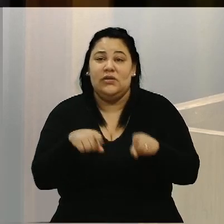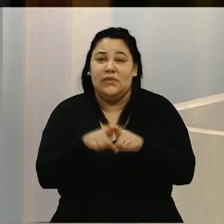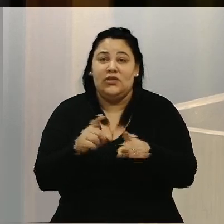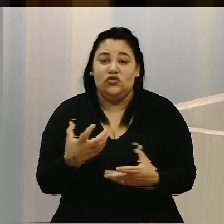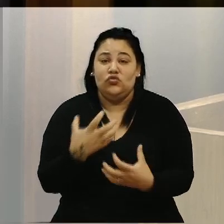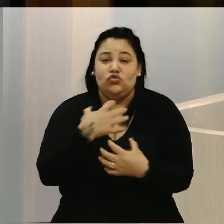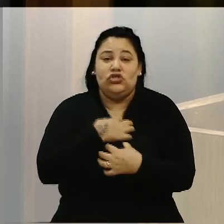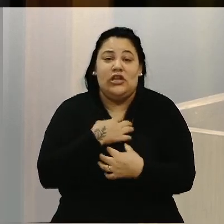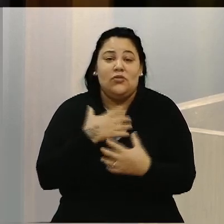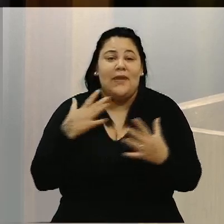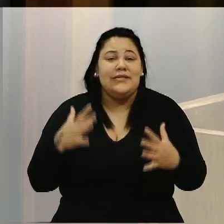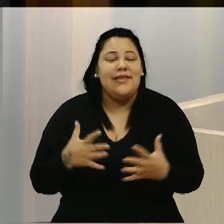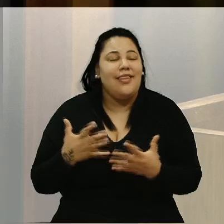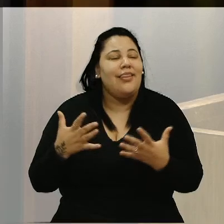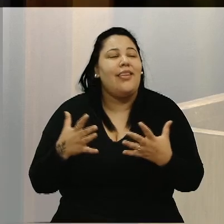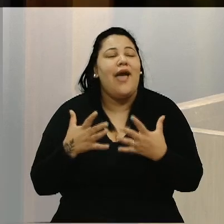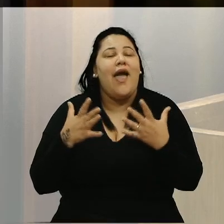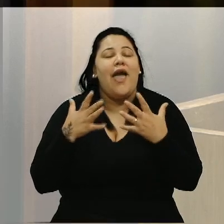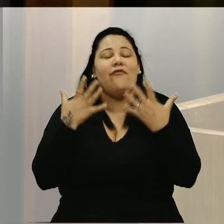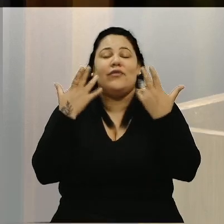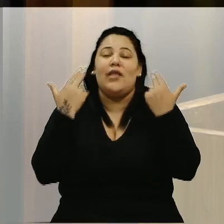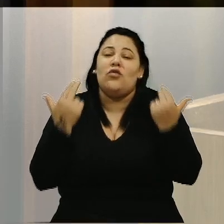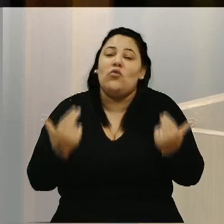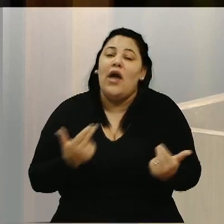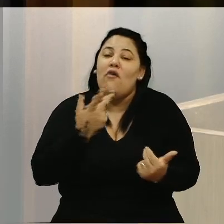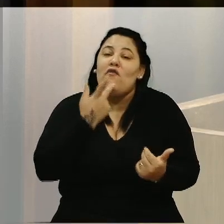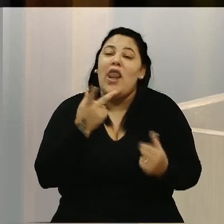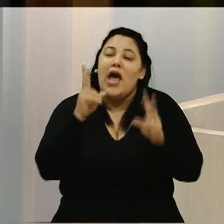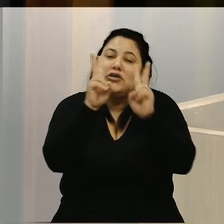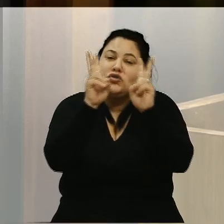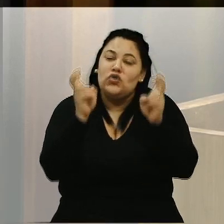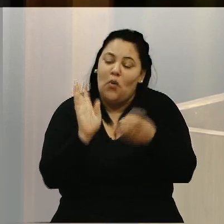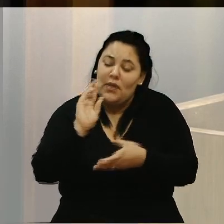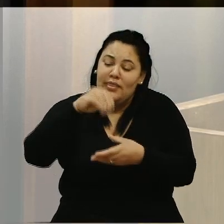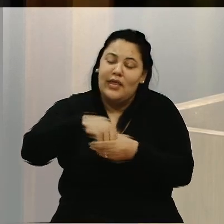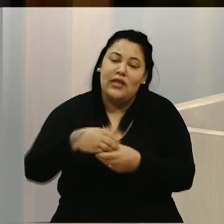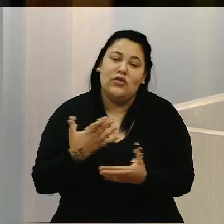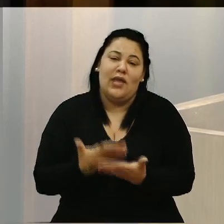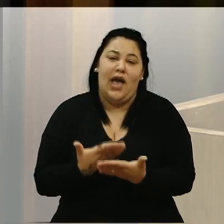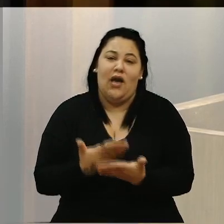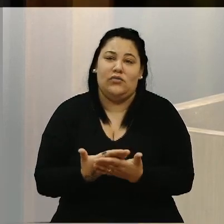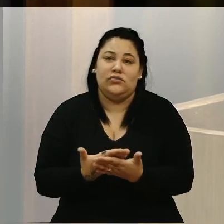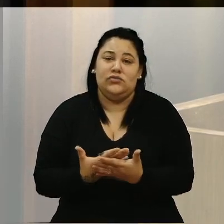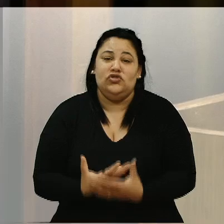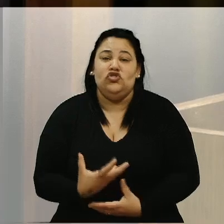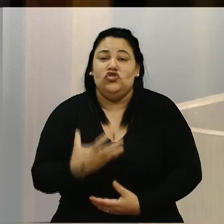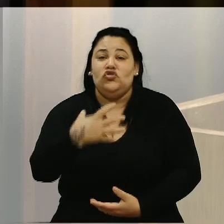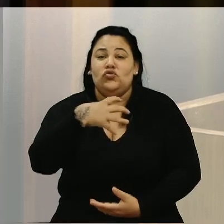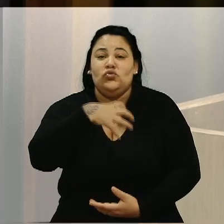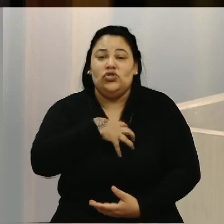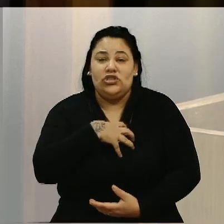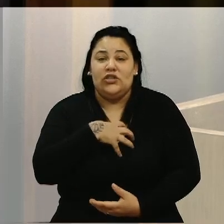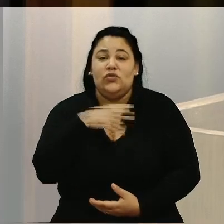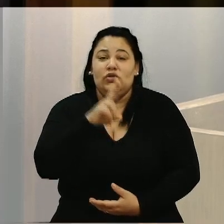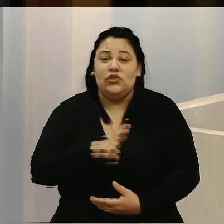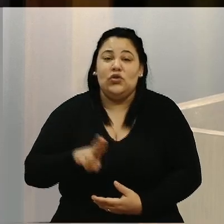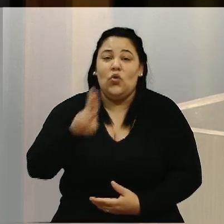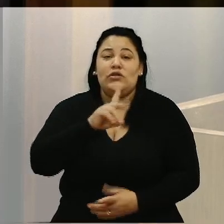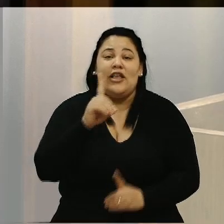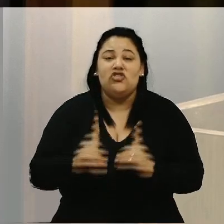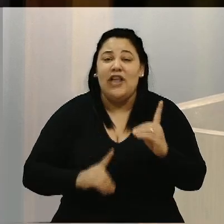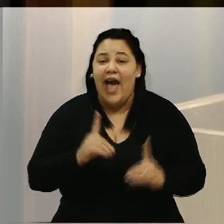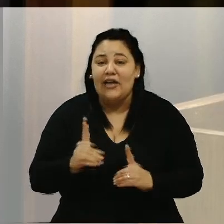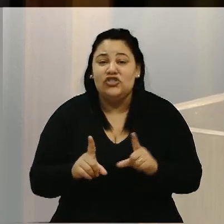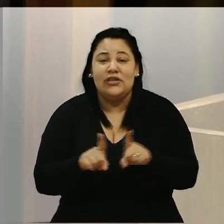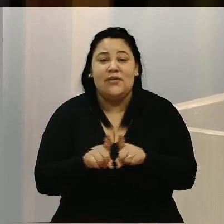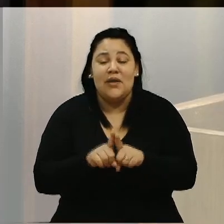mais natural, falar sobre essas questões dentro de sala de aula, de forma interdisciplinar, porque a gente